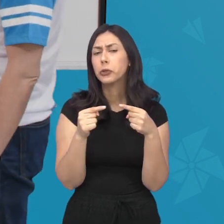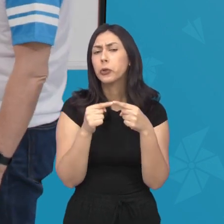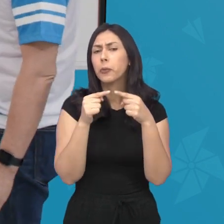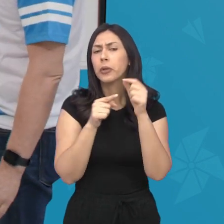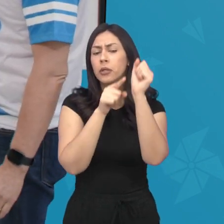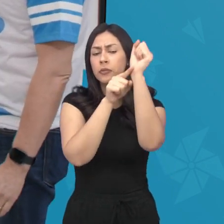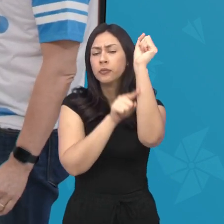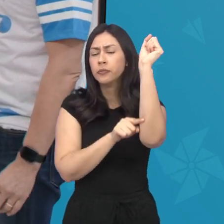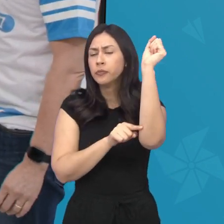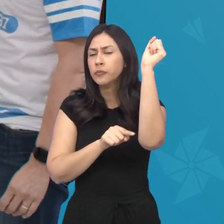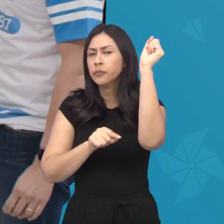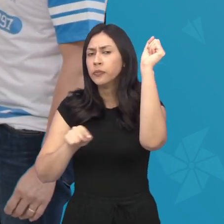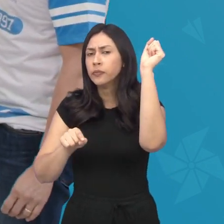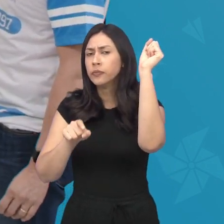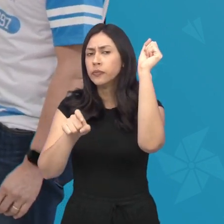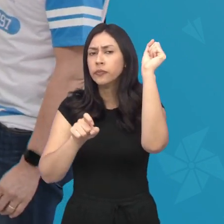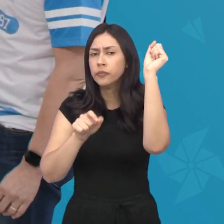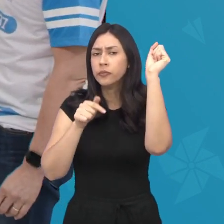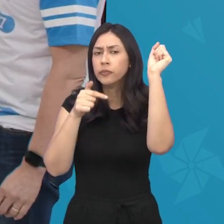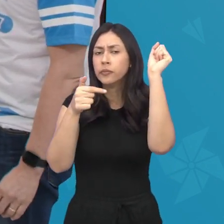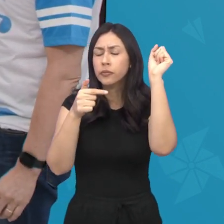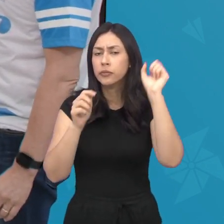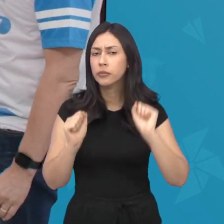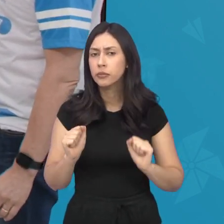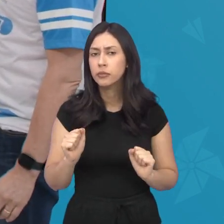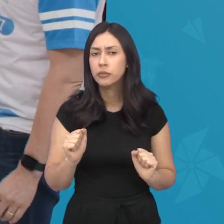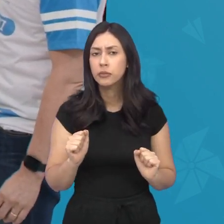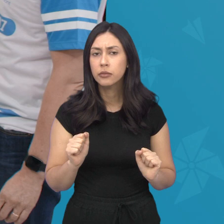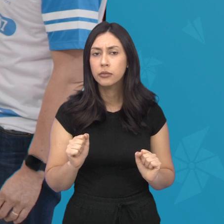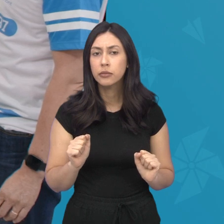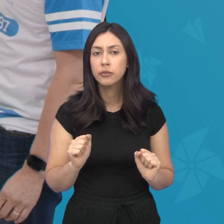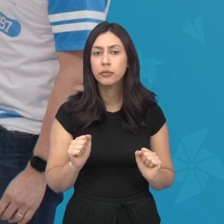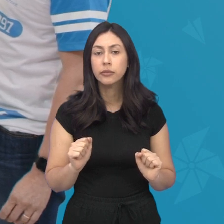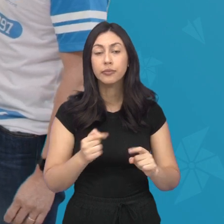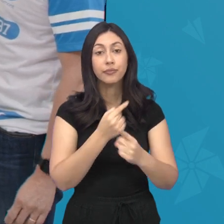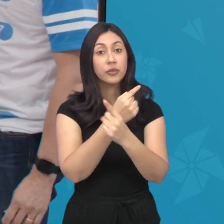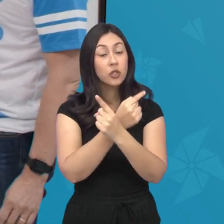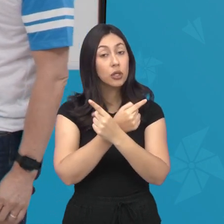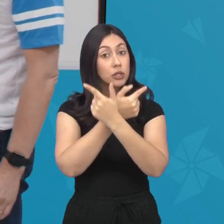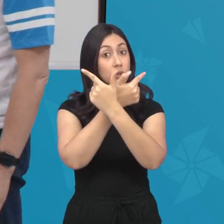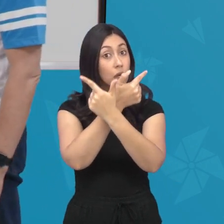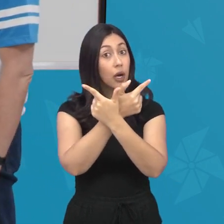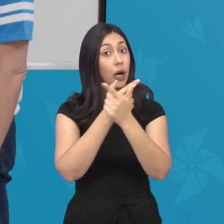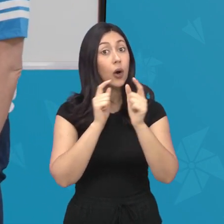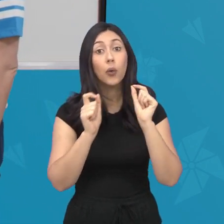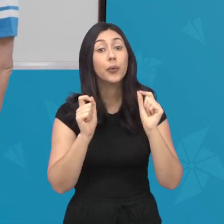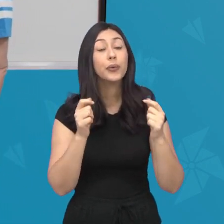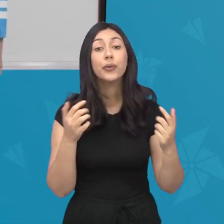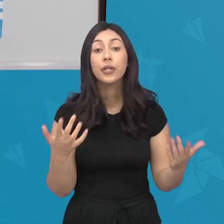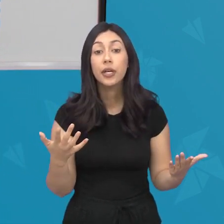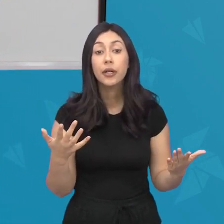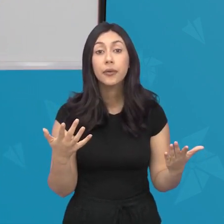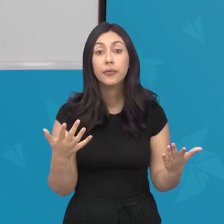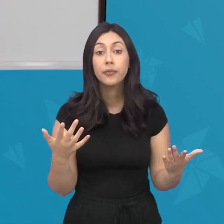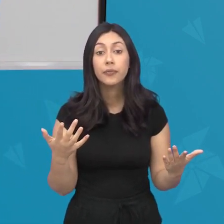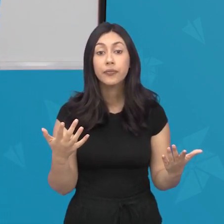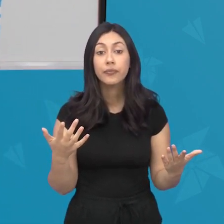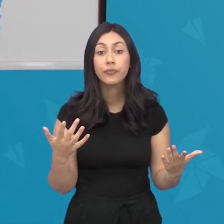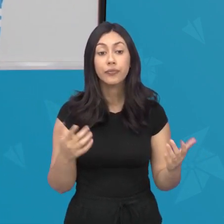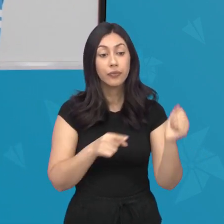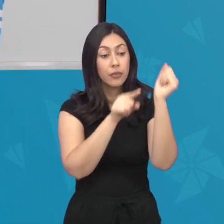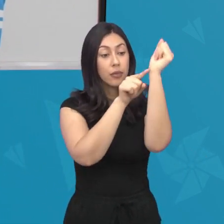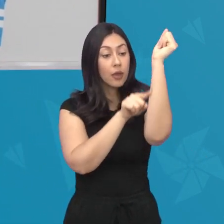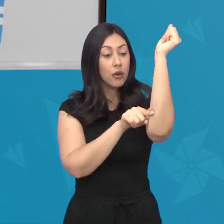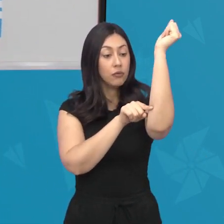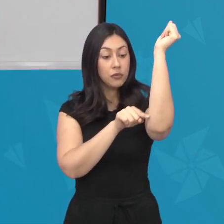com a equação do segundo grau? A equação do segundo grau nada mais é do que a função